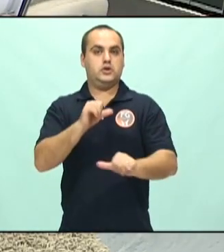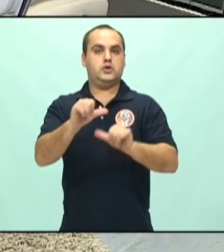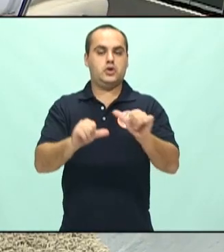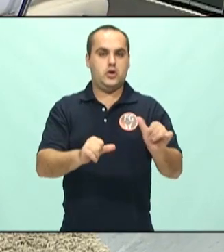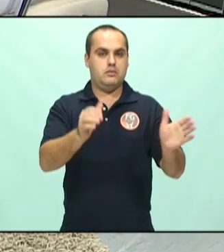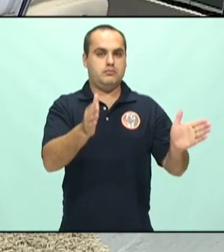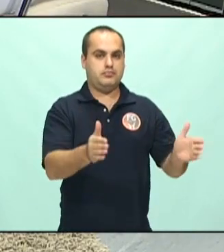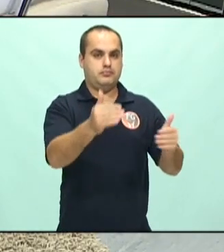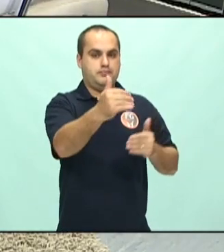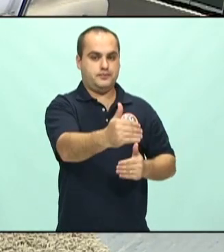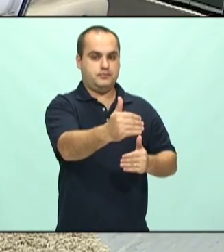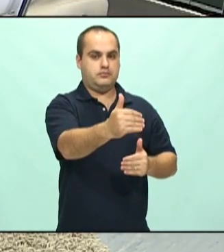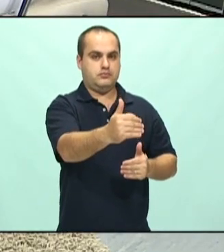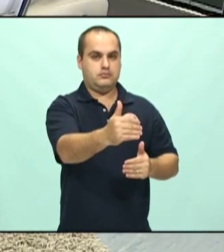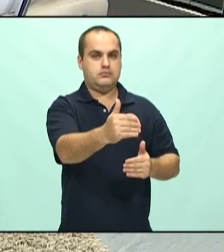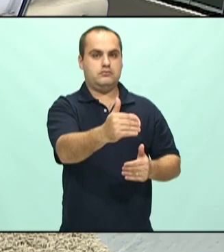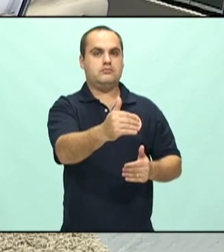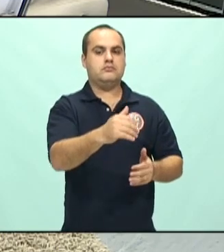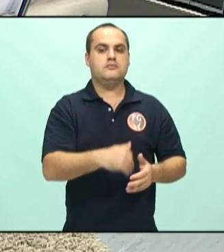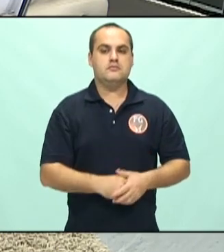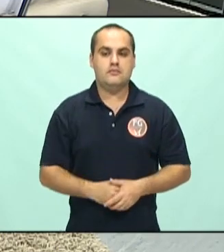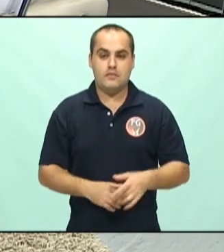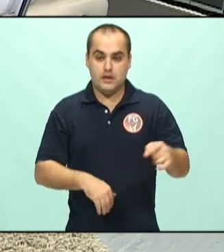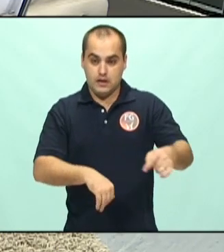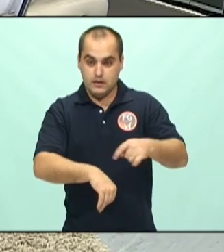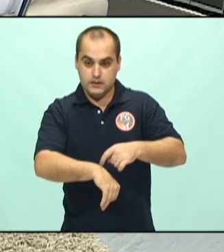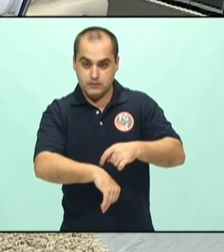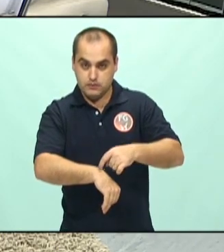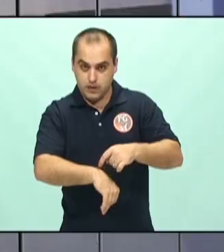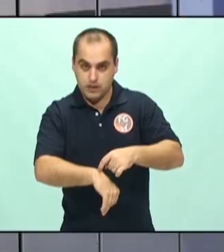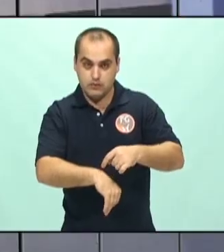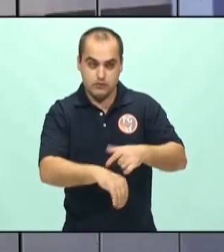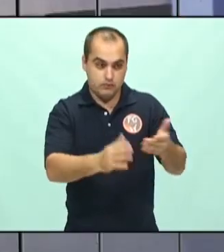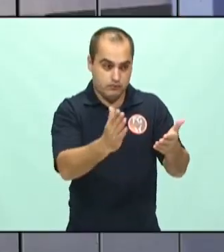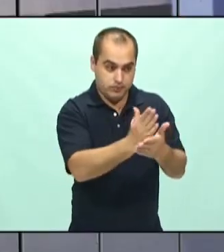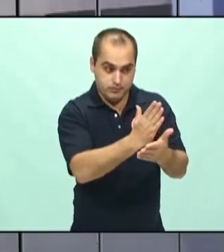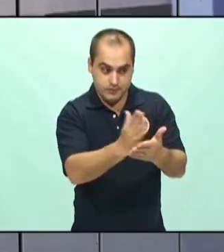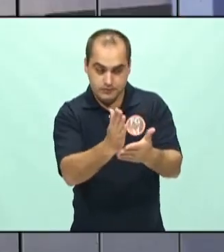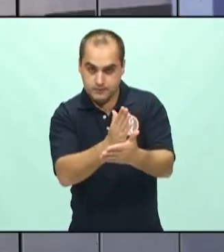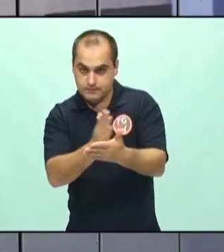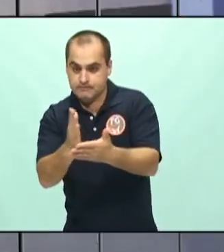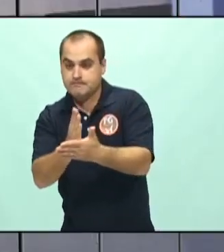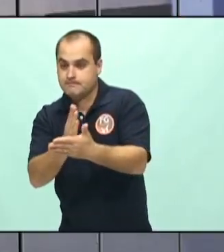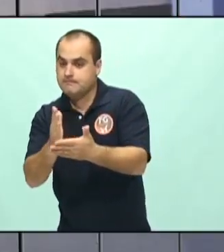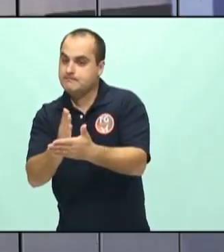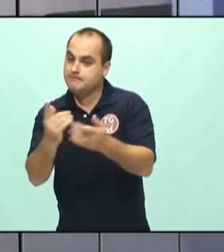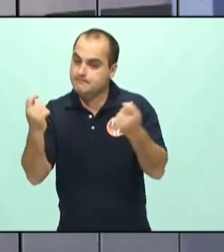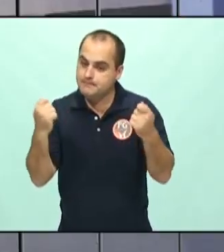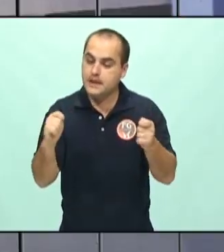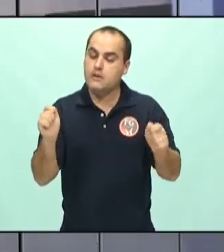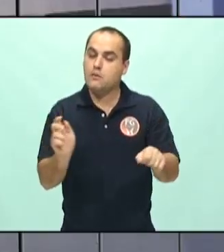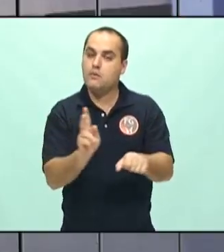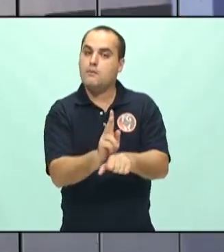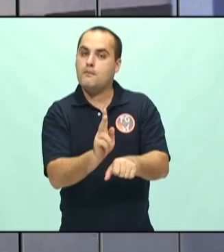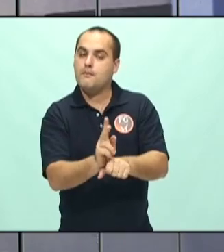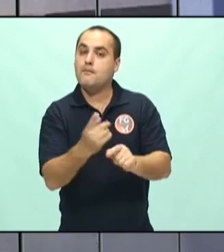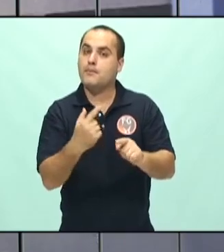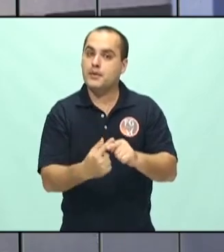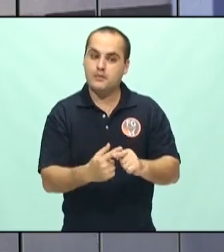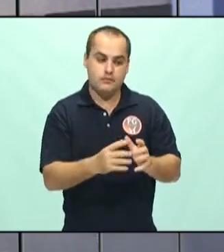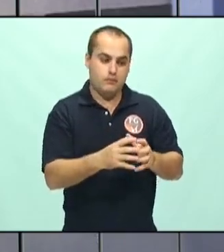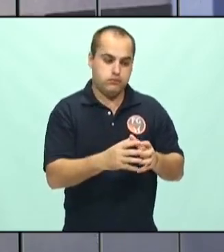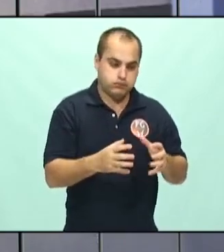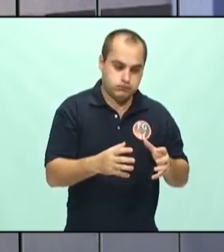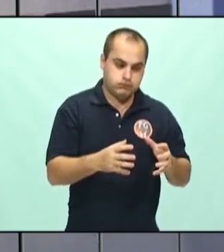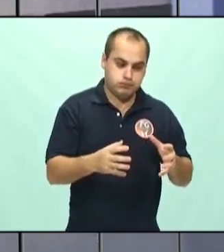colocar a família e outras caixa nessa época agora já tenho e chaminé então tem que cuidar muito nesse sentido porque a ele aumenta em